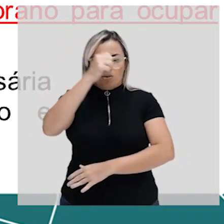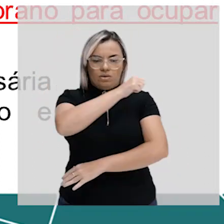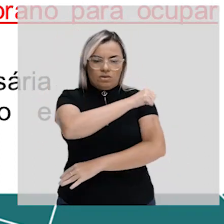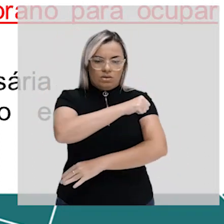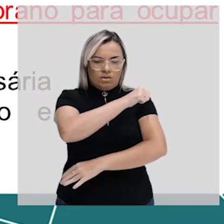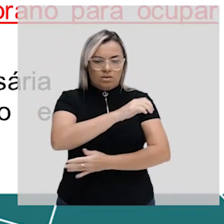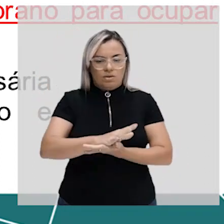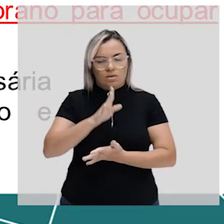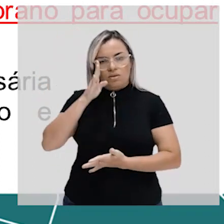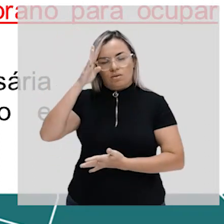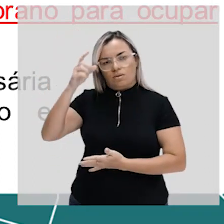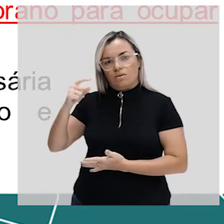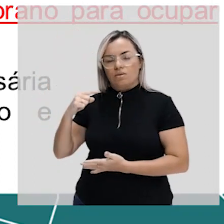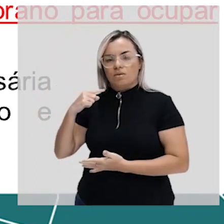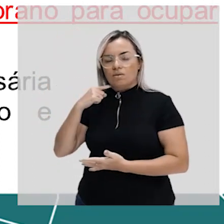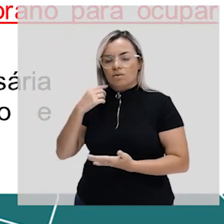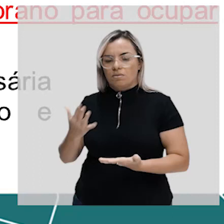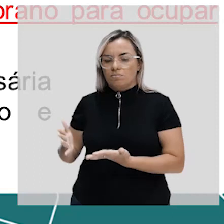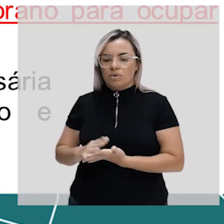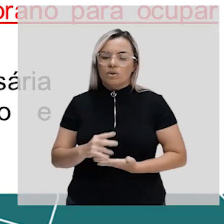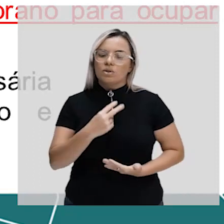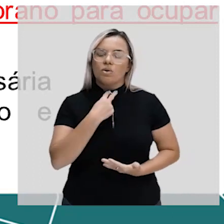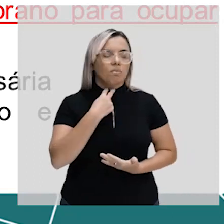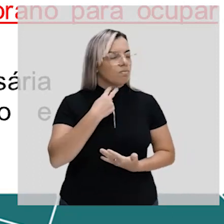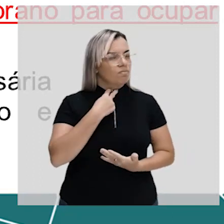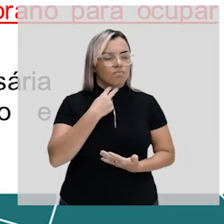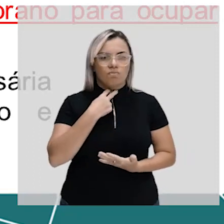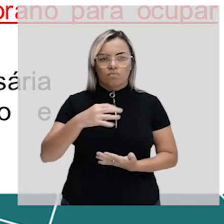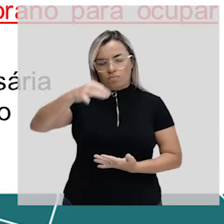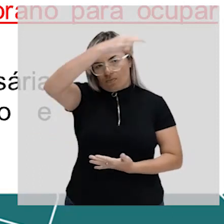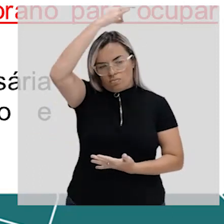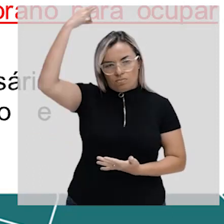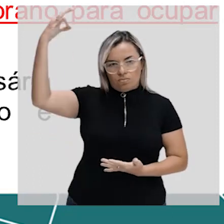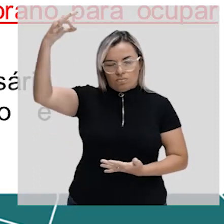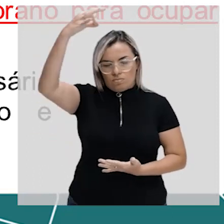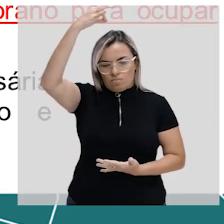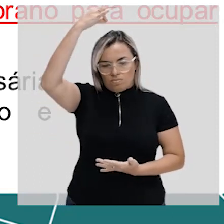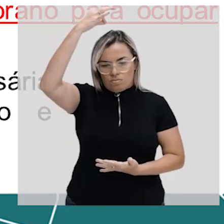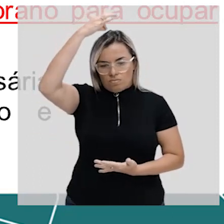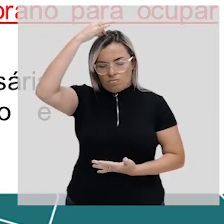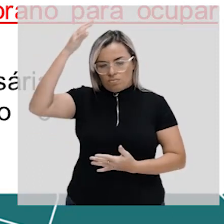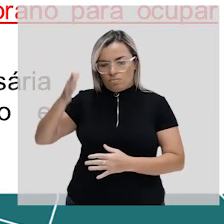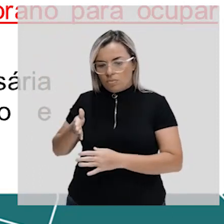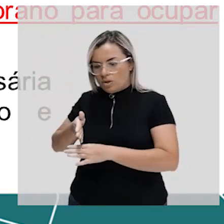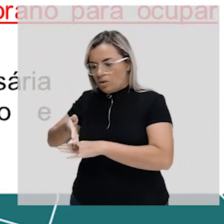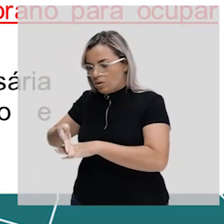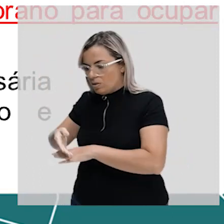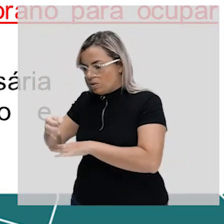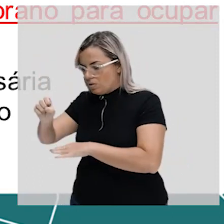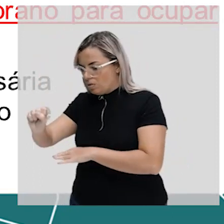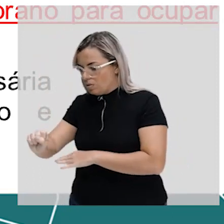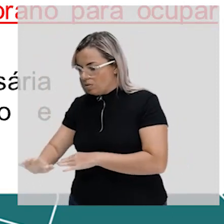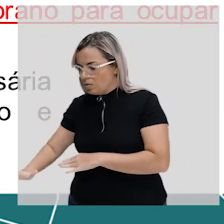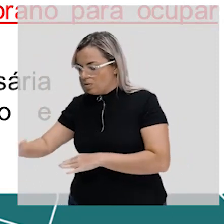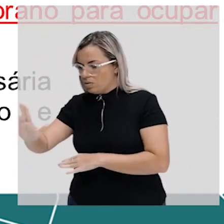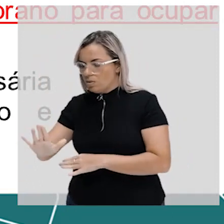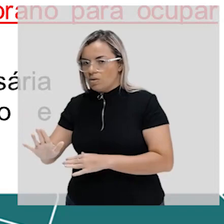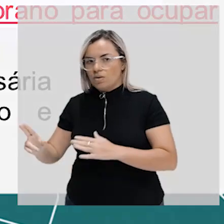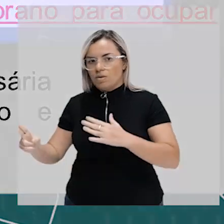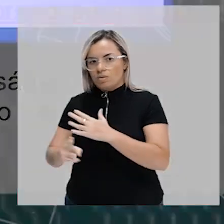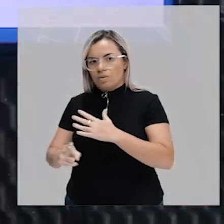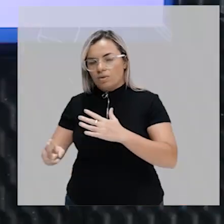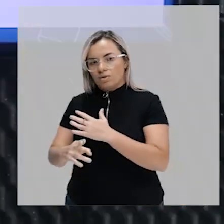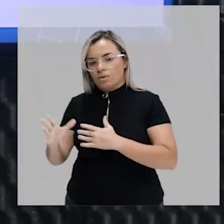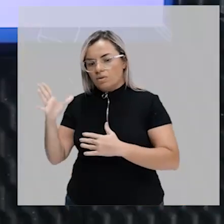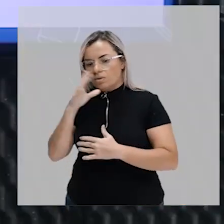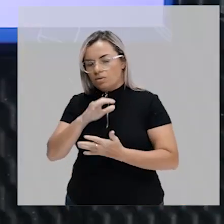Principalmente Minas Gerais também, tá certo? Então não podemos dizer que o Espírito Santo ele se integrou ao Sudeste por questões de urbanização e